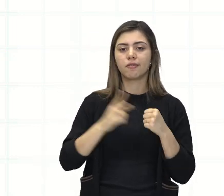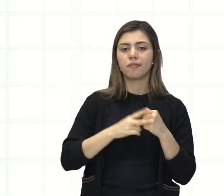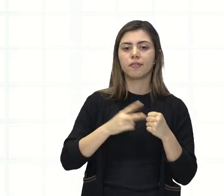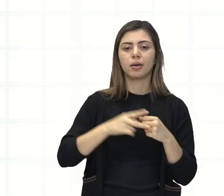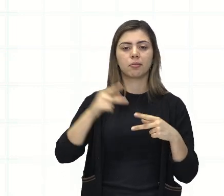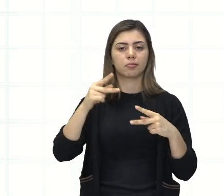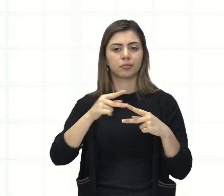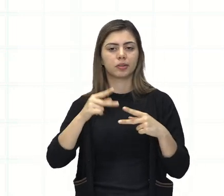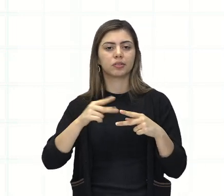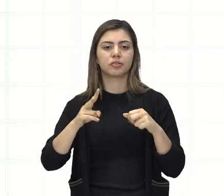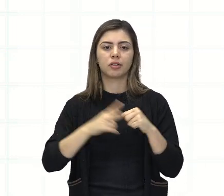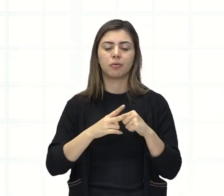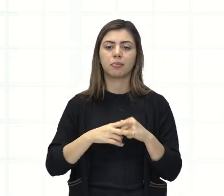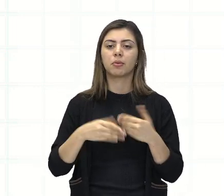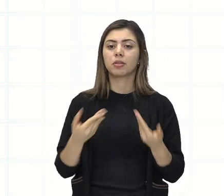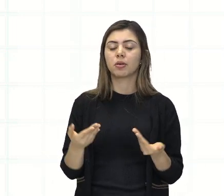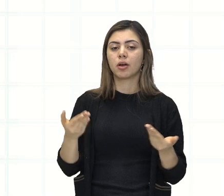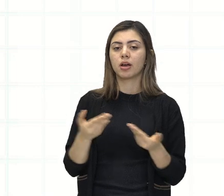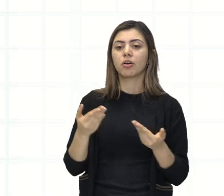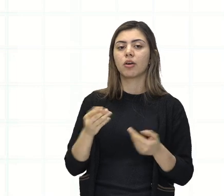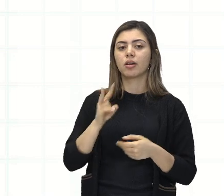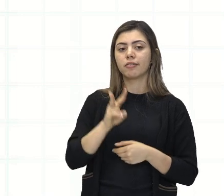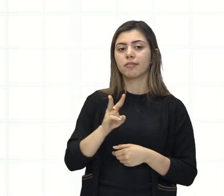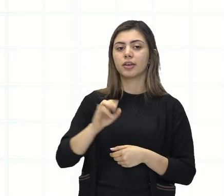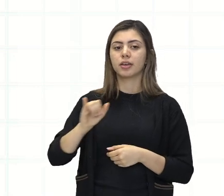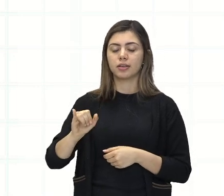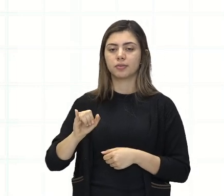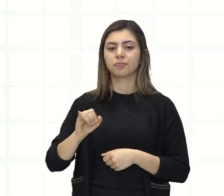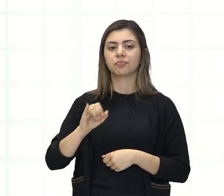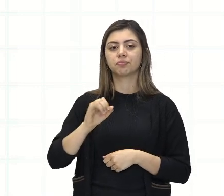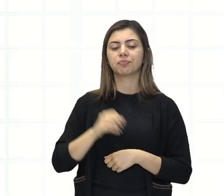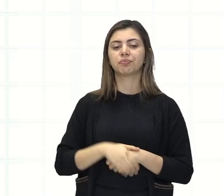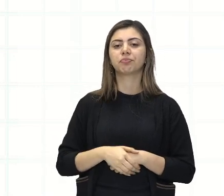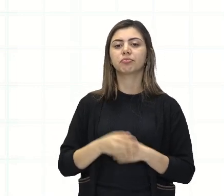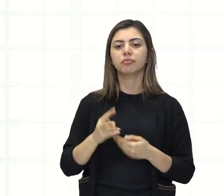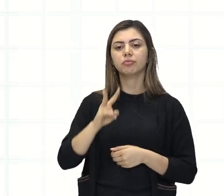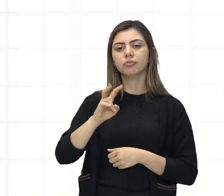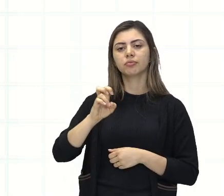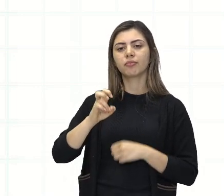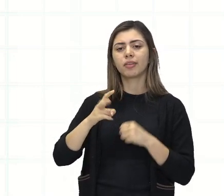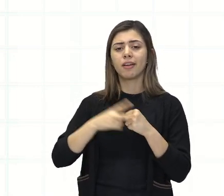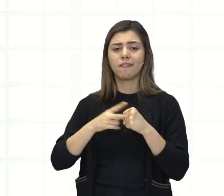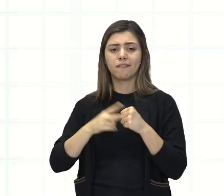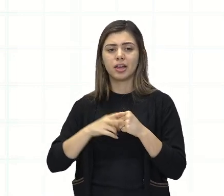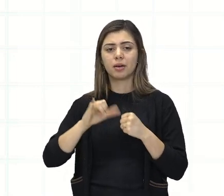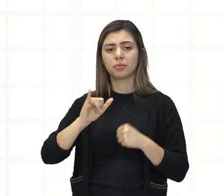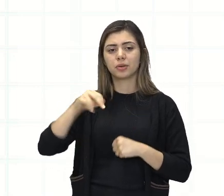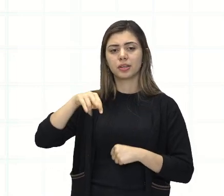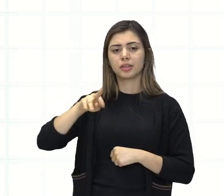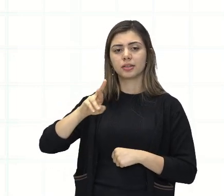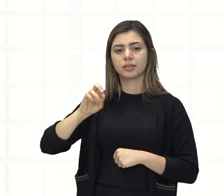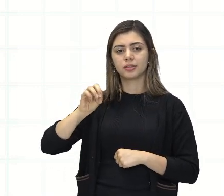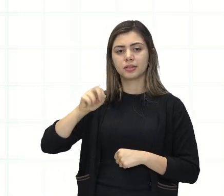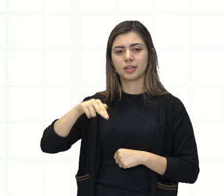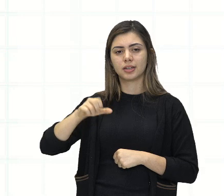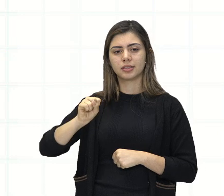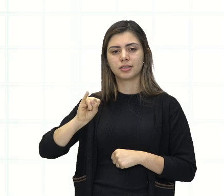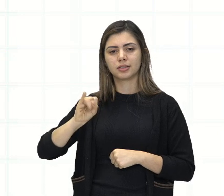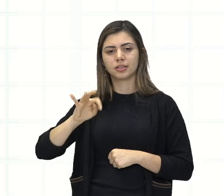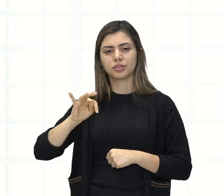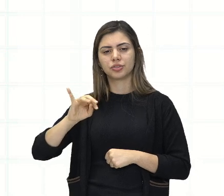verbal, verbos intransitivos. Intensificando novamente, turma, presta atenção no conceito. Os